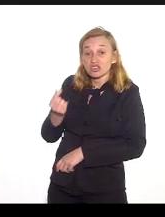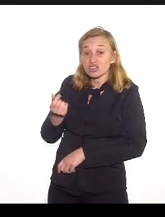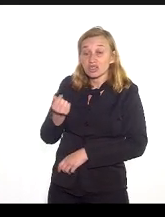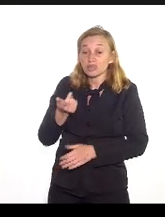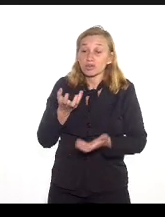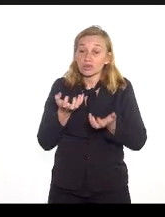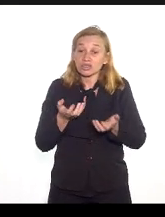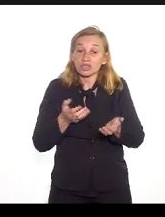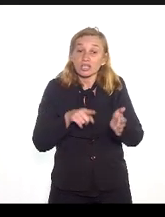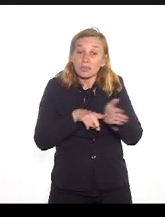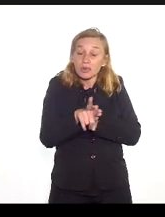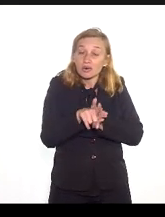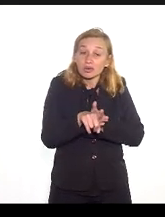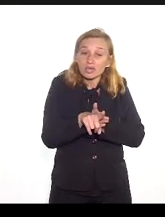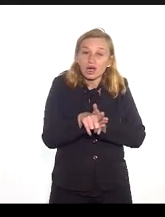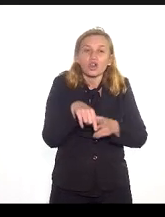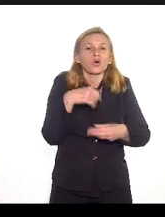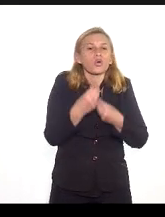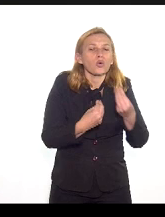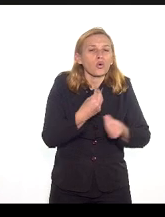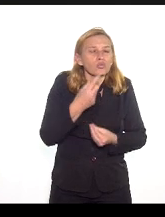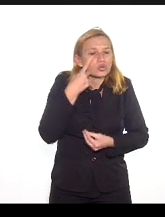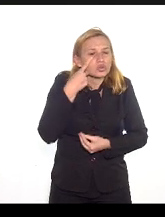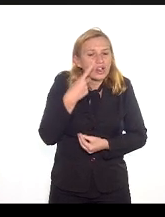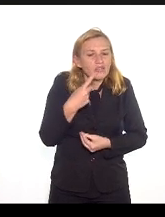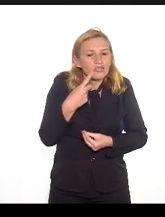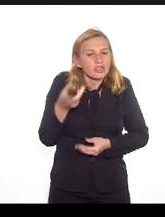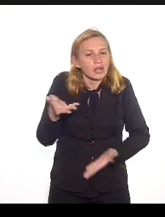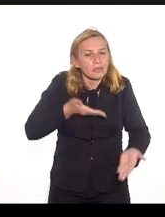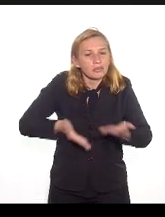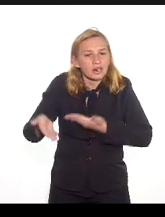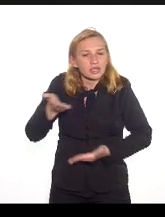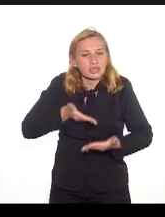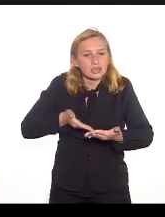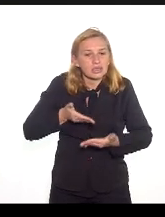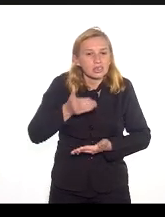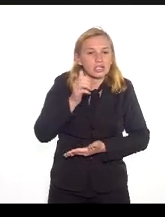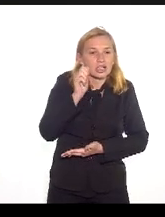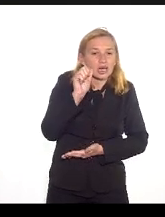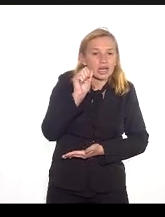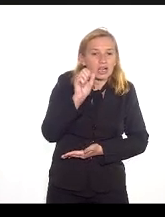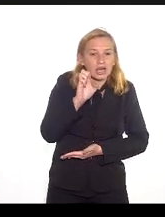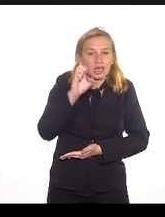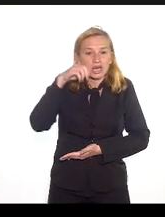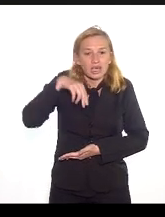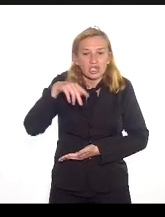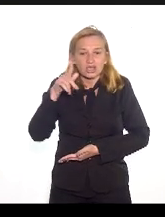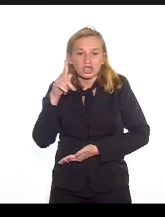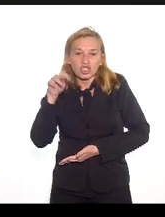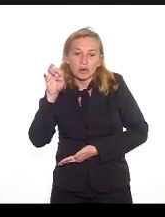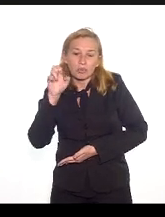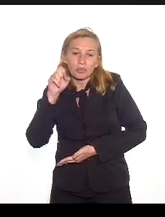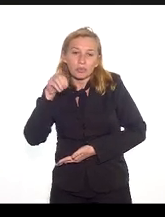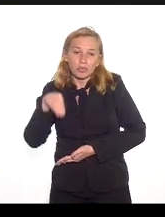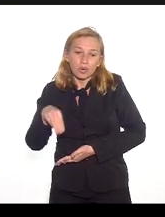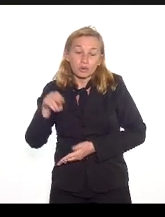de perguntar para o senhor o seguinte: como é que o senhor está vendo a participação da Engepron nessa questão